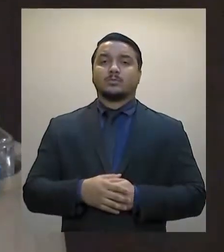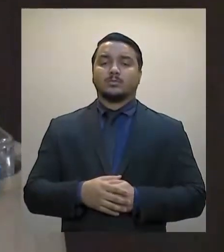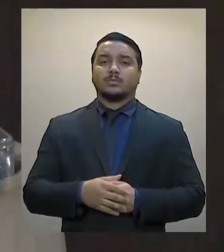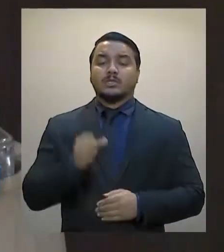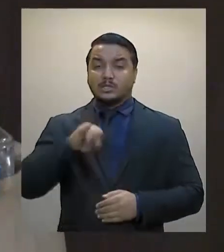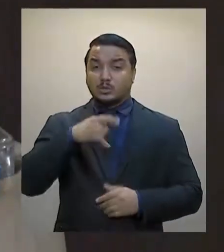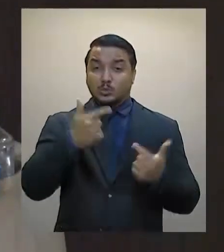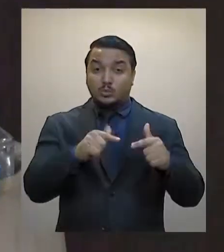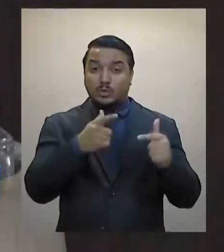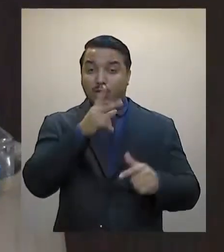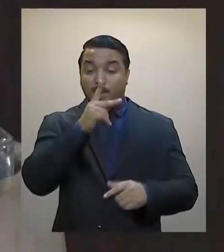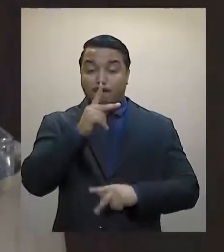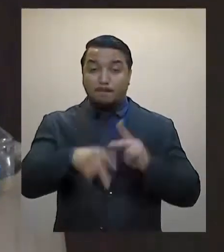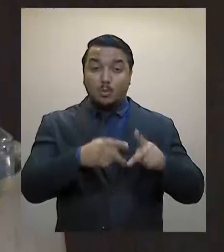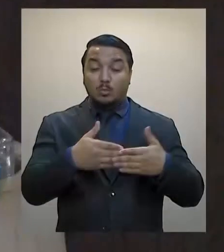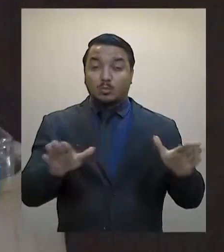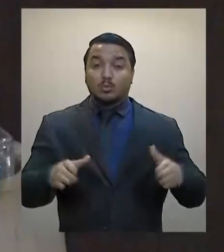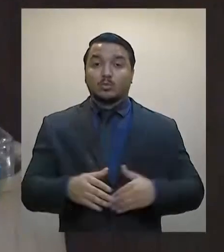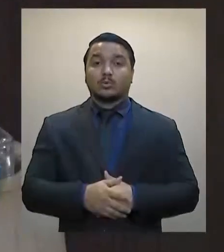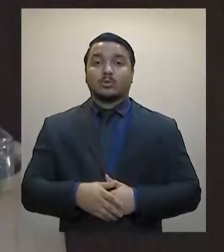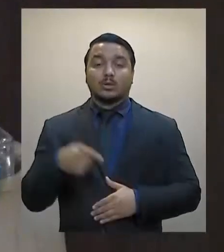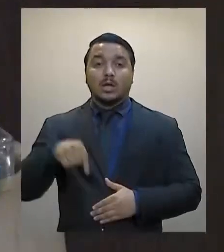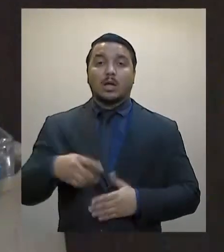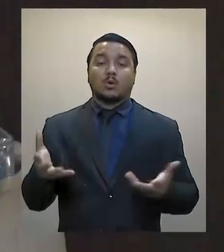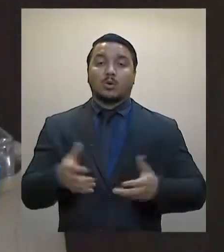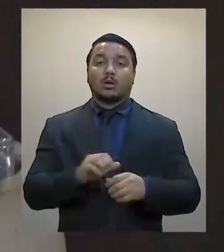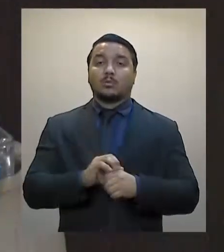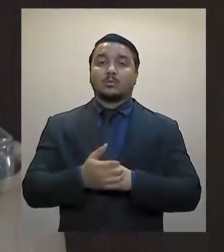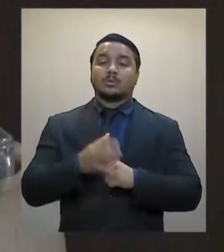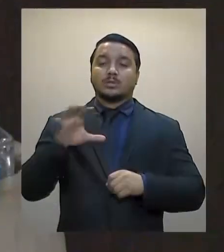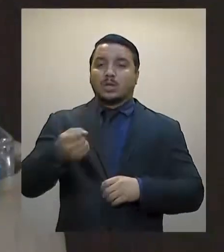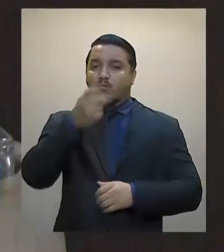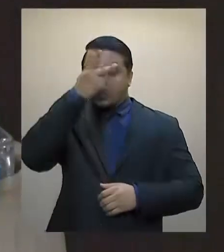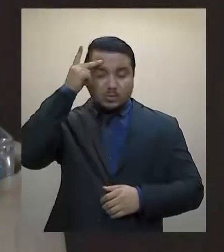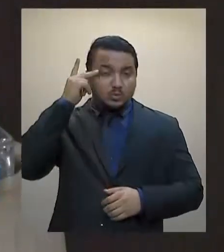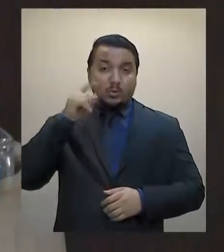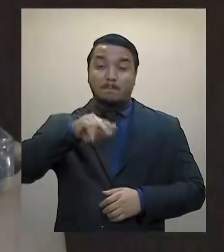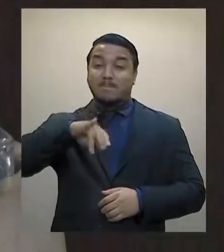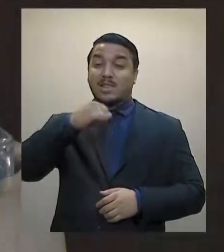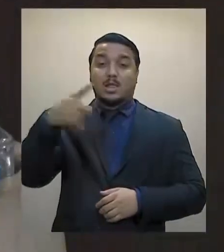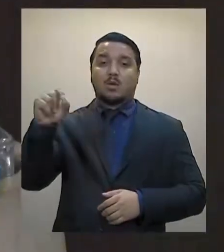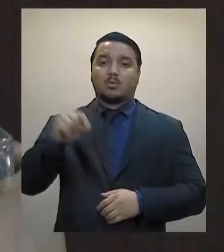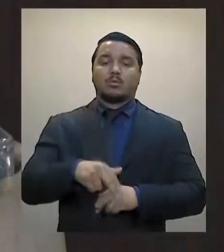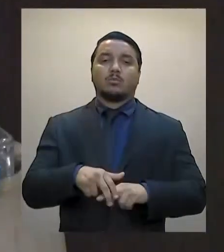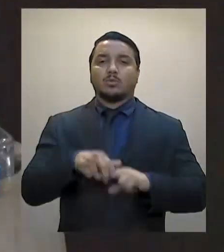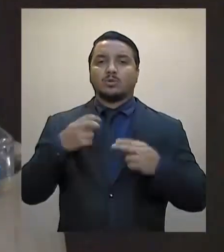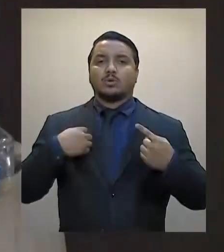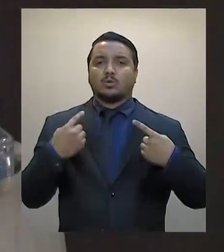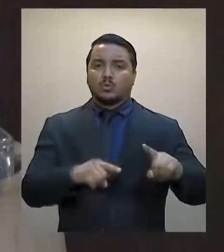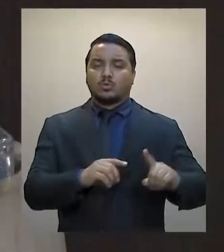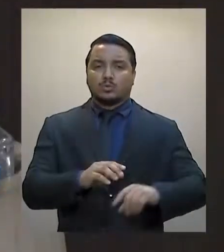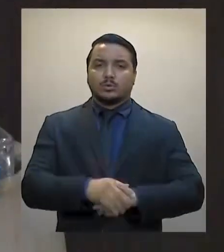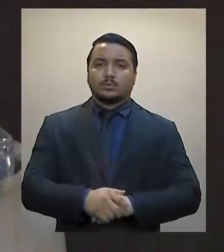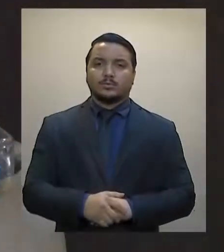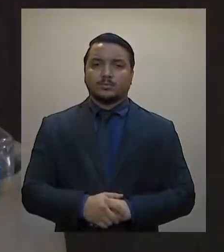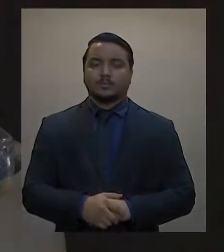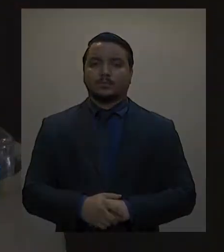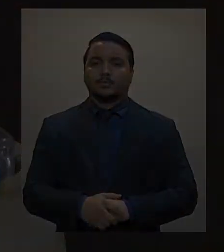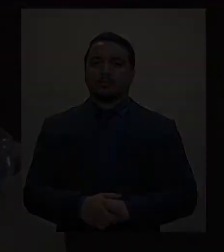desigual. Foi o serviço público, agora, na pandemia, que salvou milhões de vidas. Portanto, eu sou contra a reforma administrativa de Bolsonaro e Guedes. Obrigado.